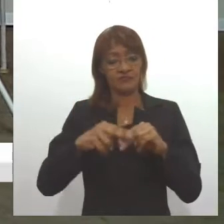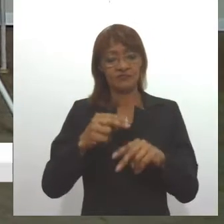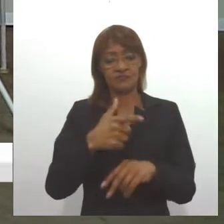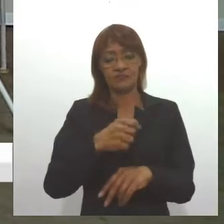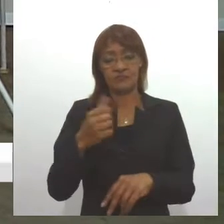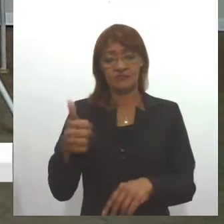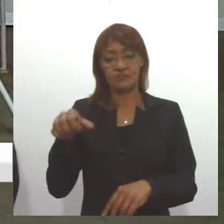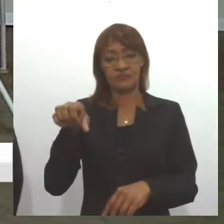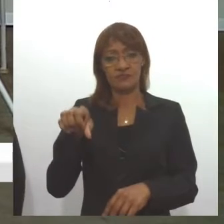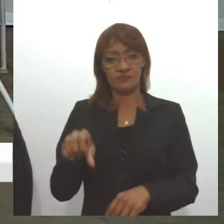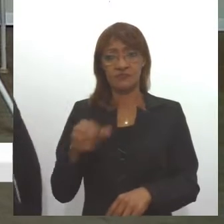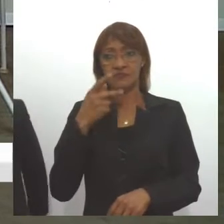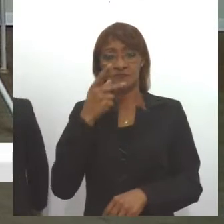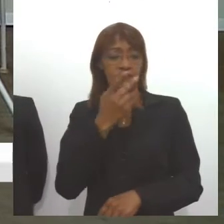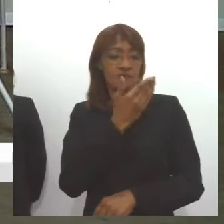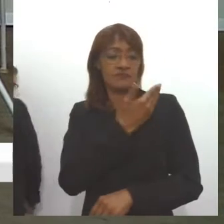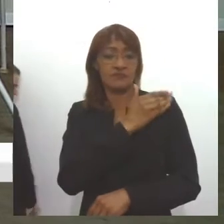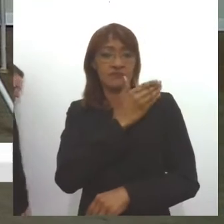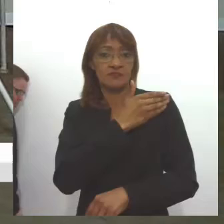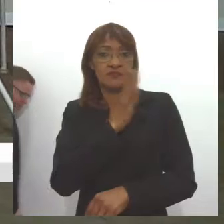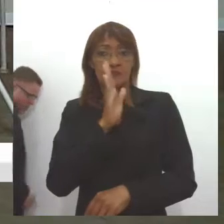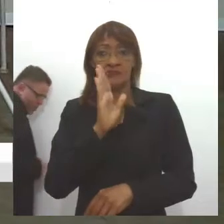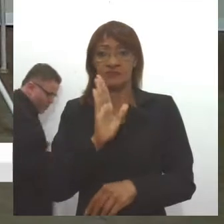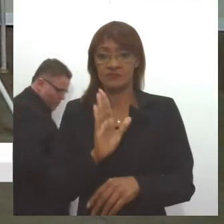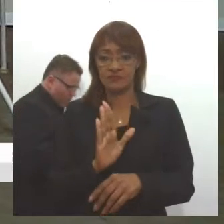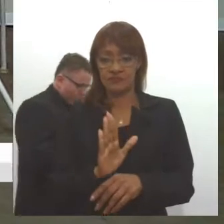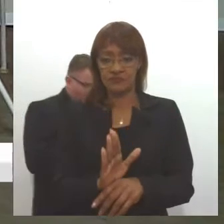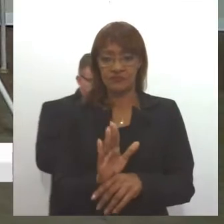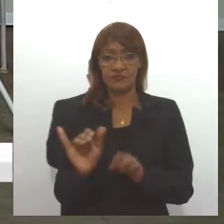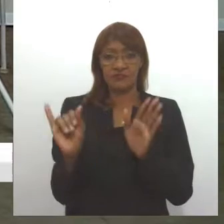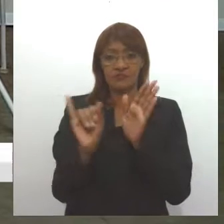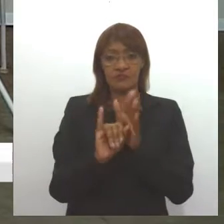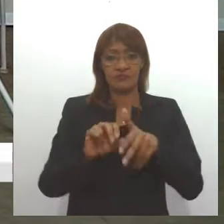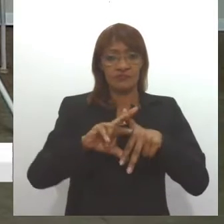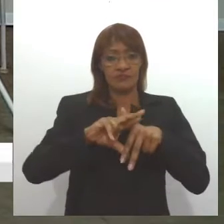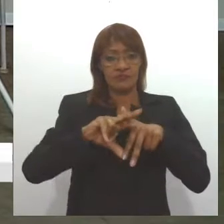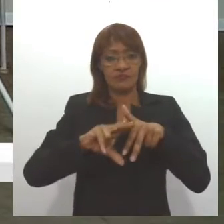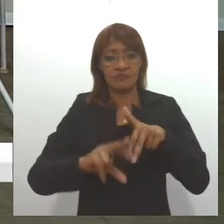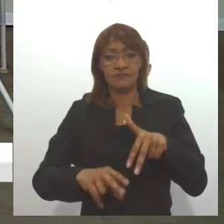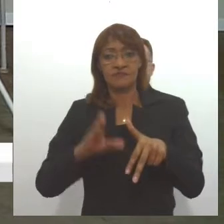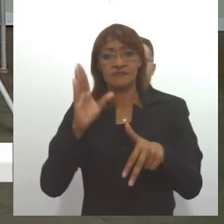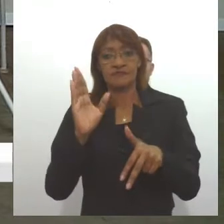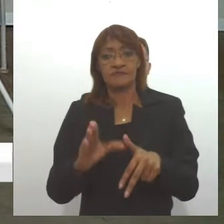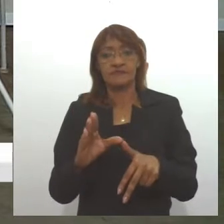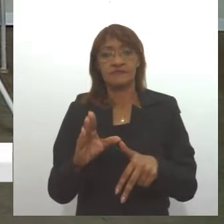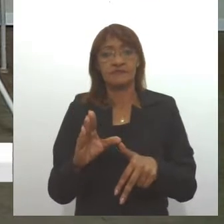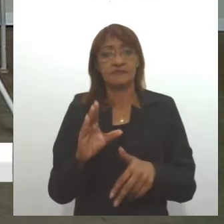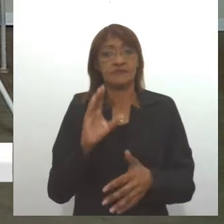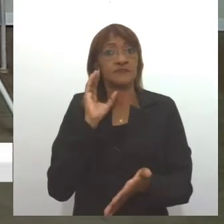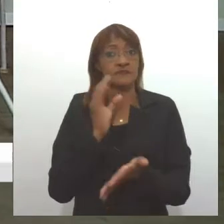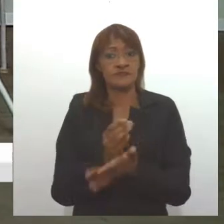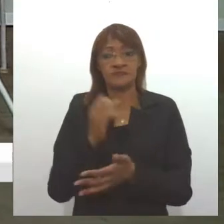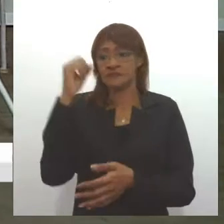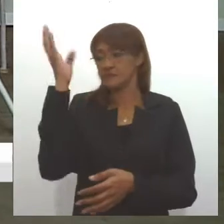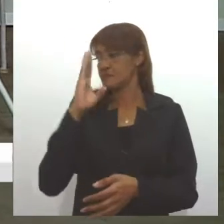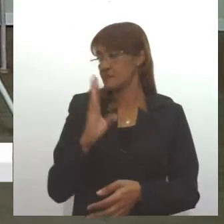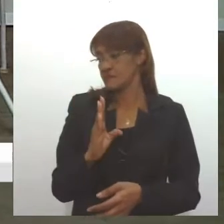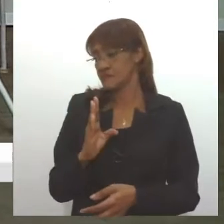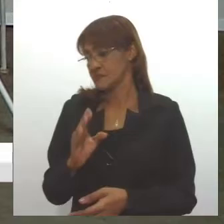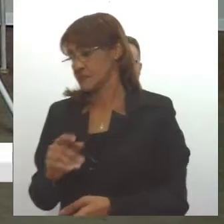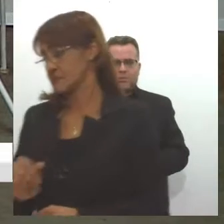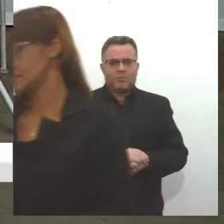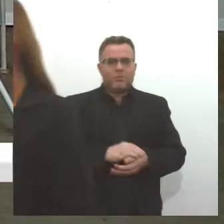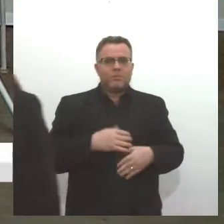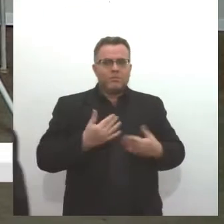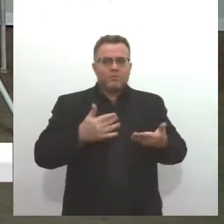a discriminação por orientação sexual e identidade de gênero é crime no Brasil, né? Mesmo sendo crime,